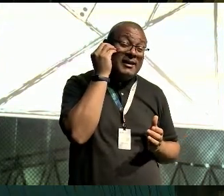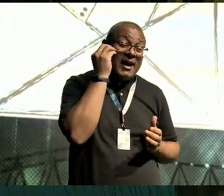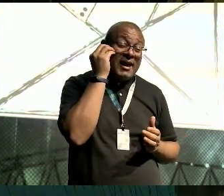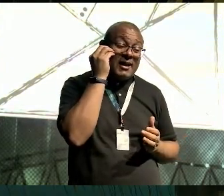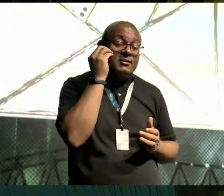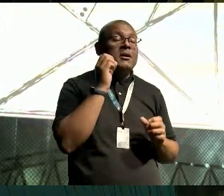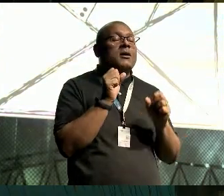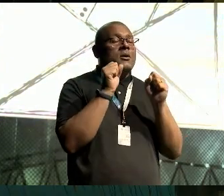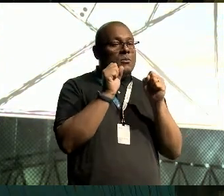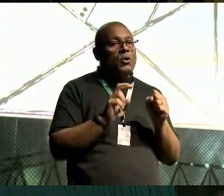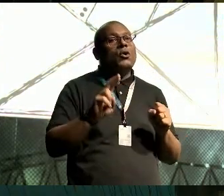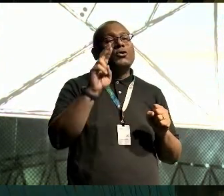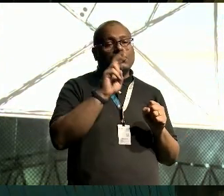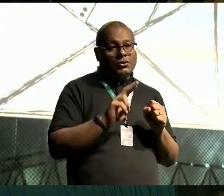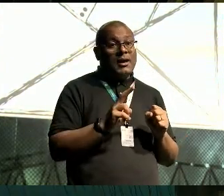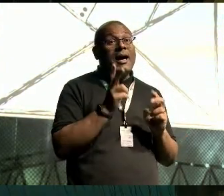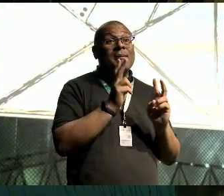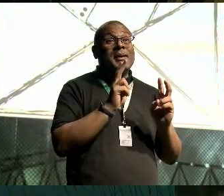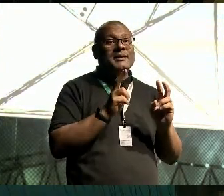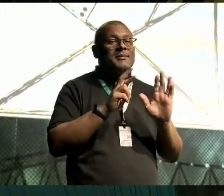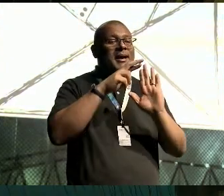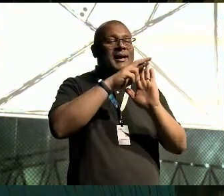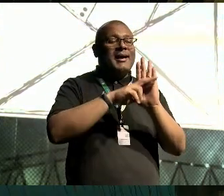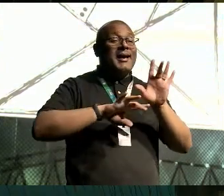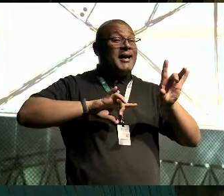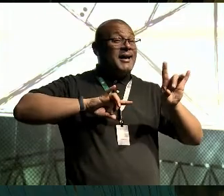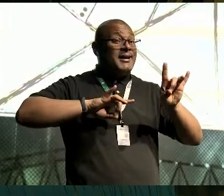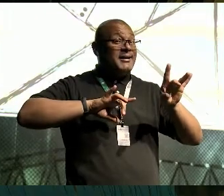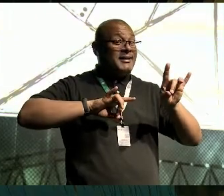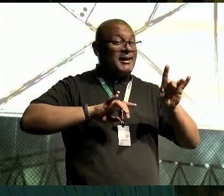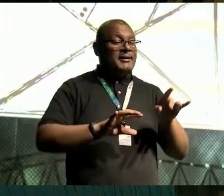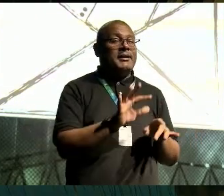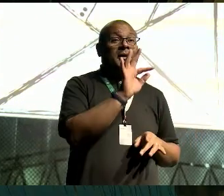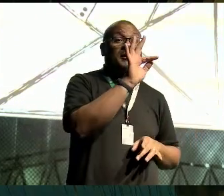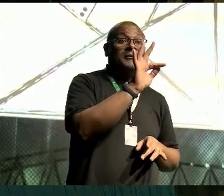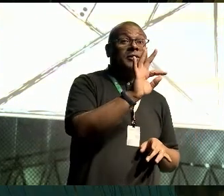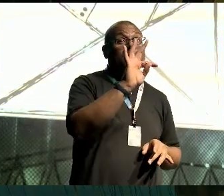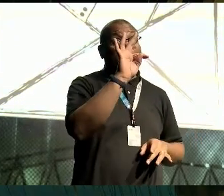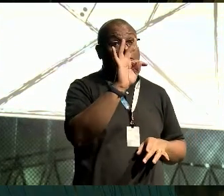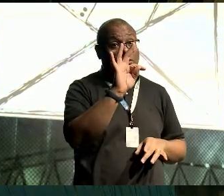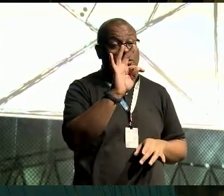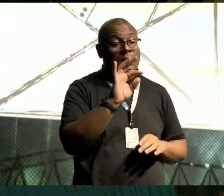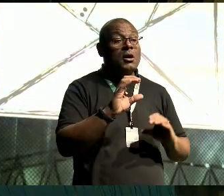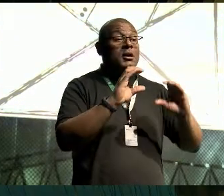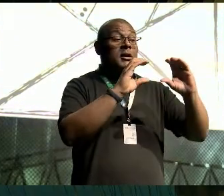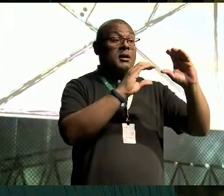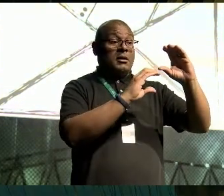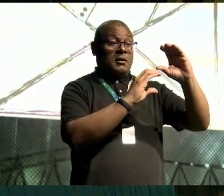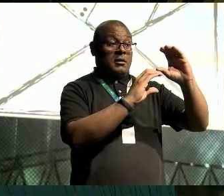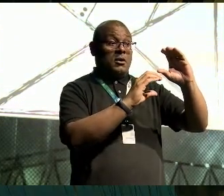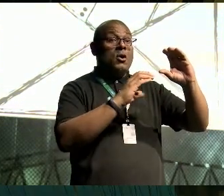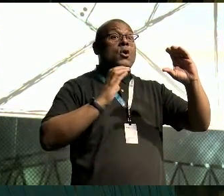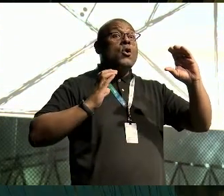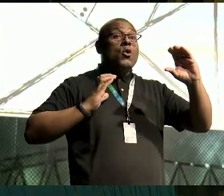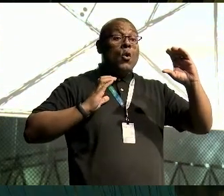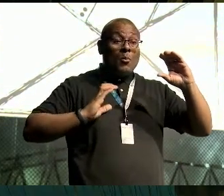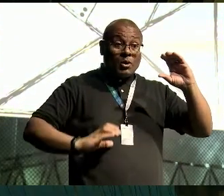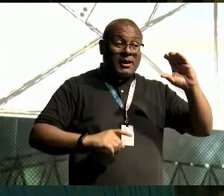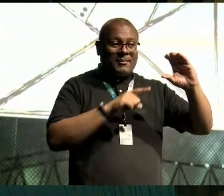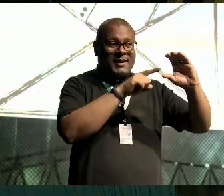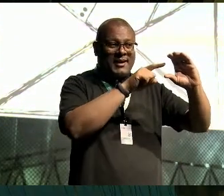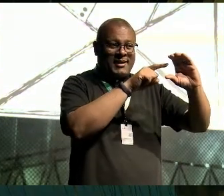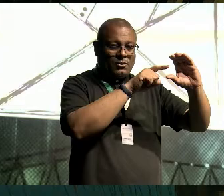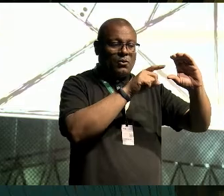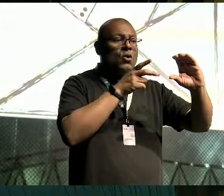a gente também pode usar a Feature Toggle para isso, garantindo que o comportamento antigo exista para a plataforma 95%